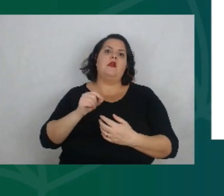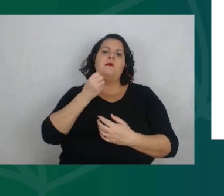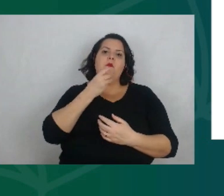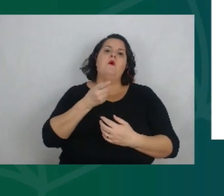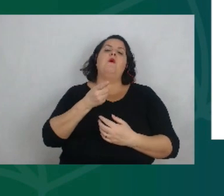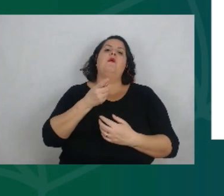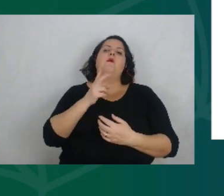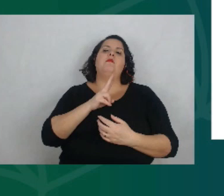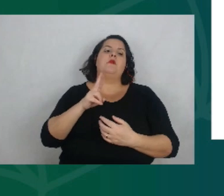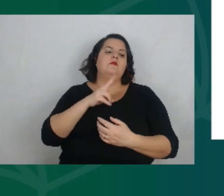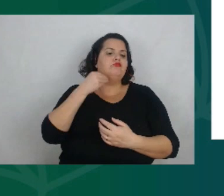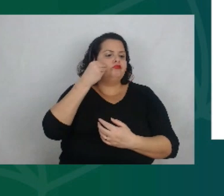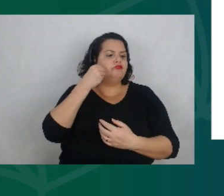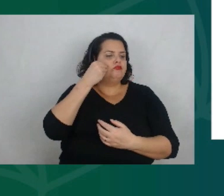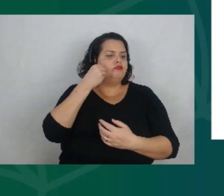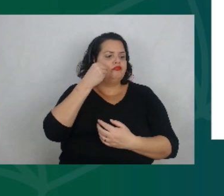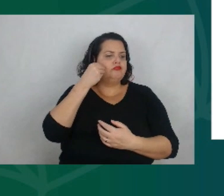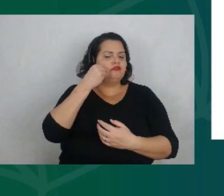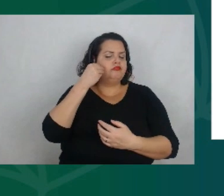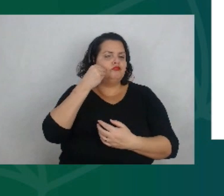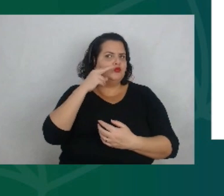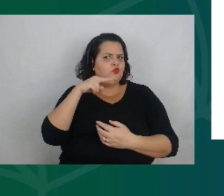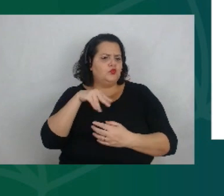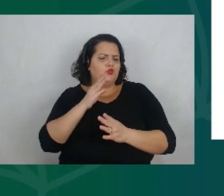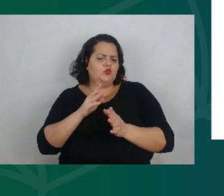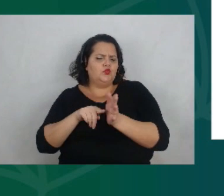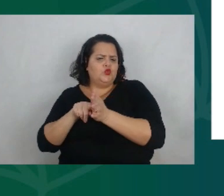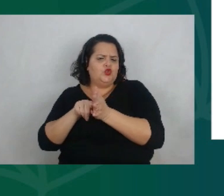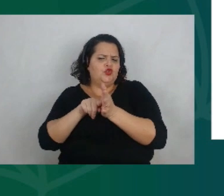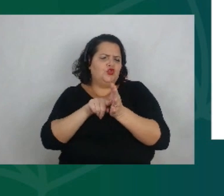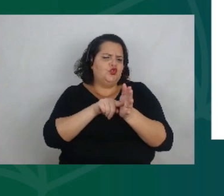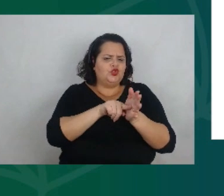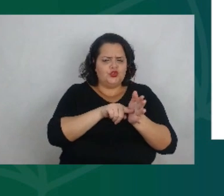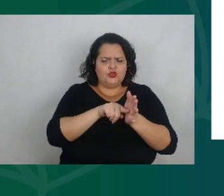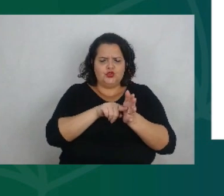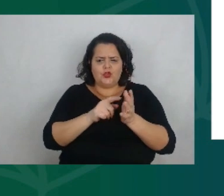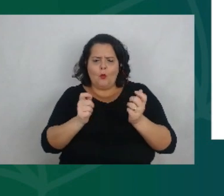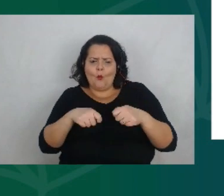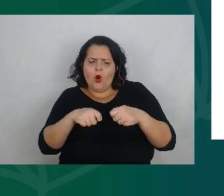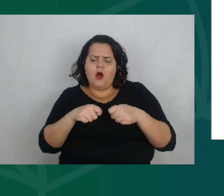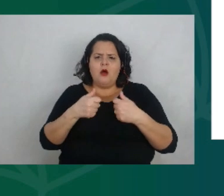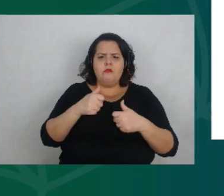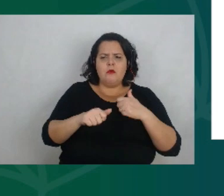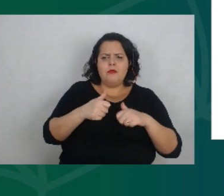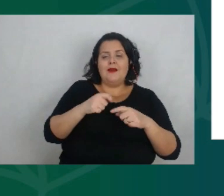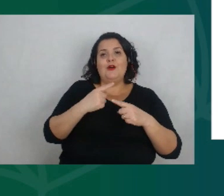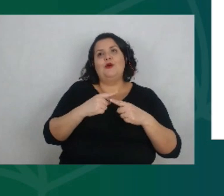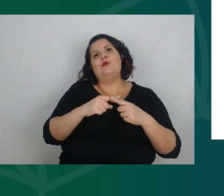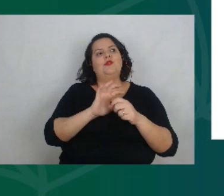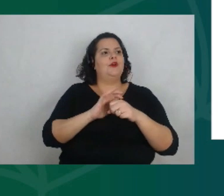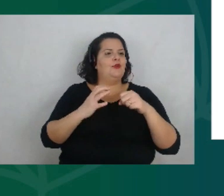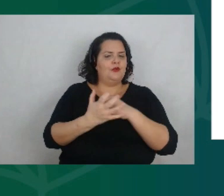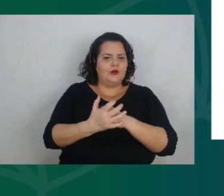de estudos de eficácia, porque você precisa ter uma circulação ativa, sustentada